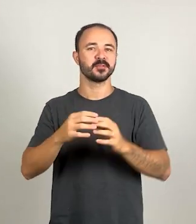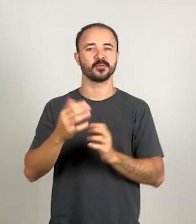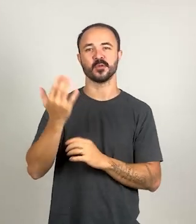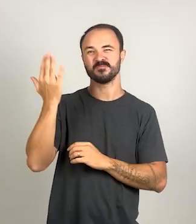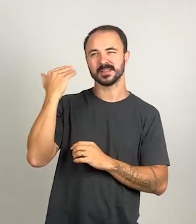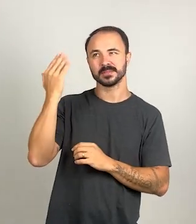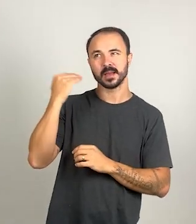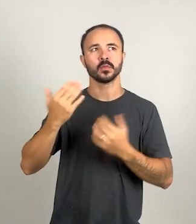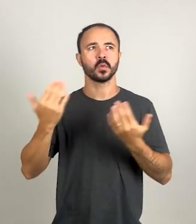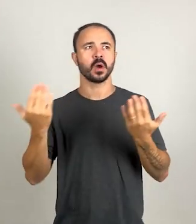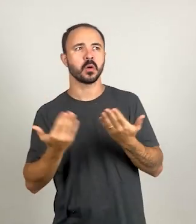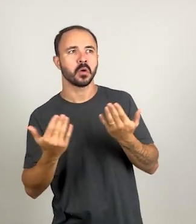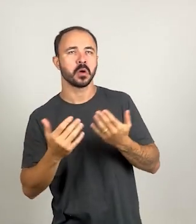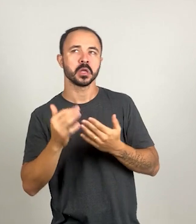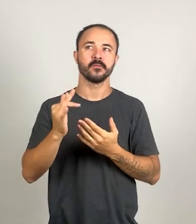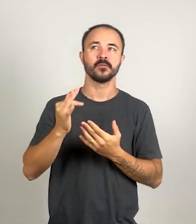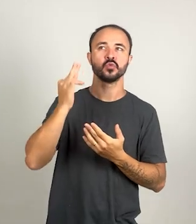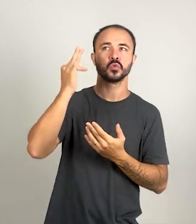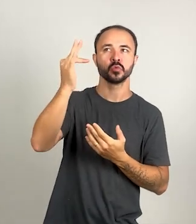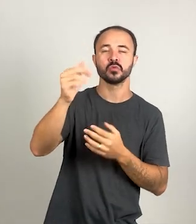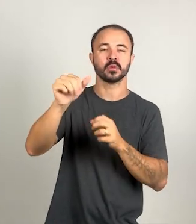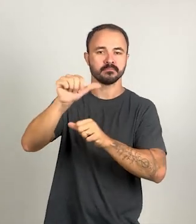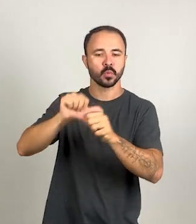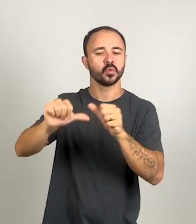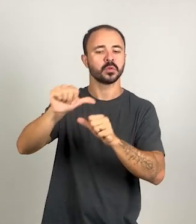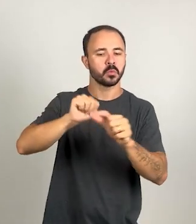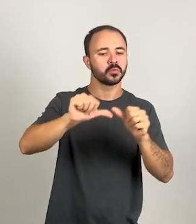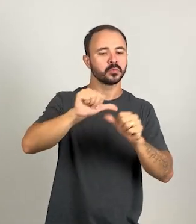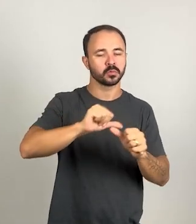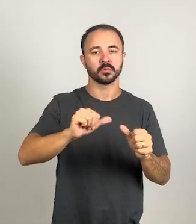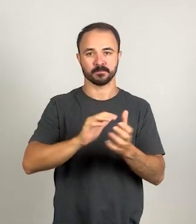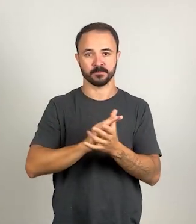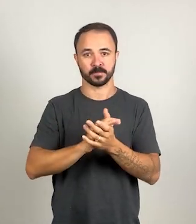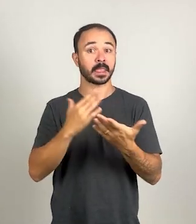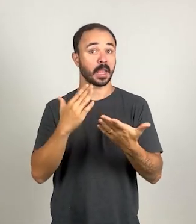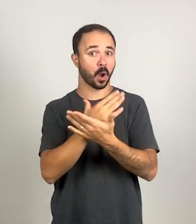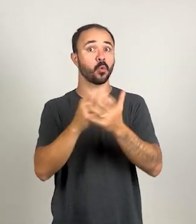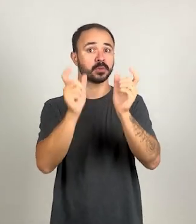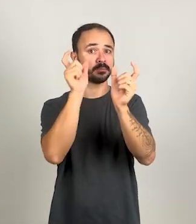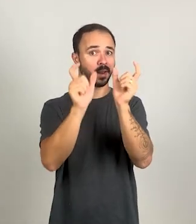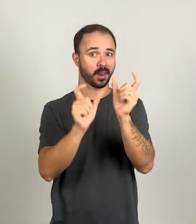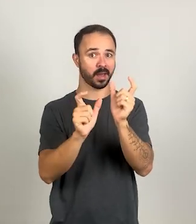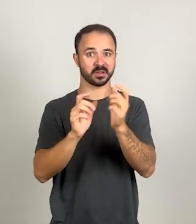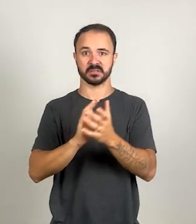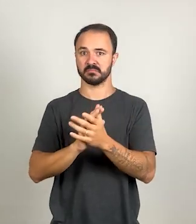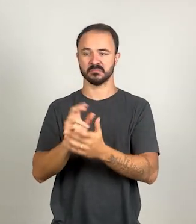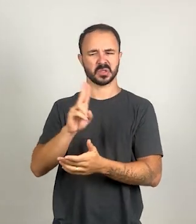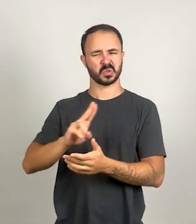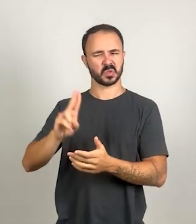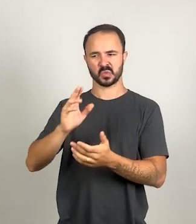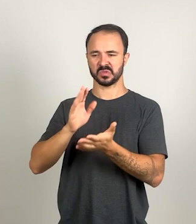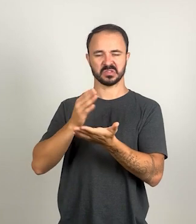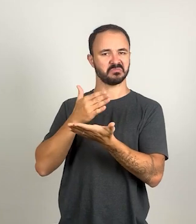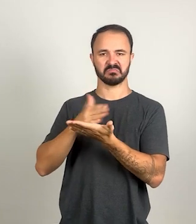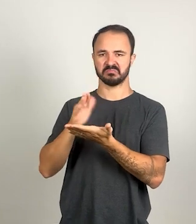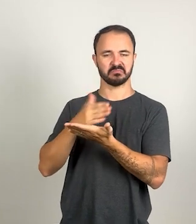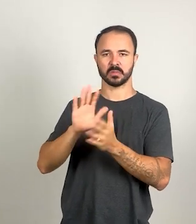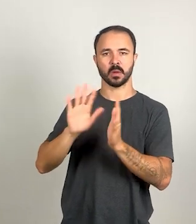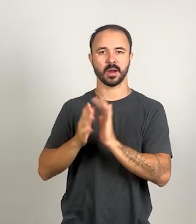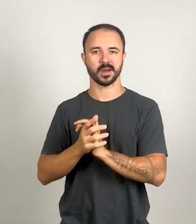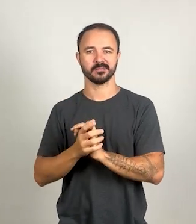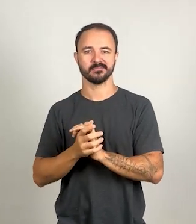língua com o decorrer do tempo algumas expressões deixaram de existir outras surgiram e outras se